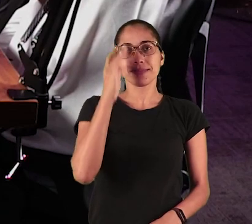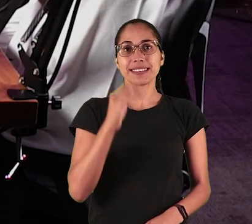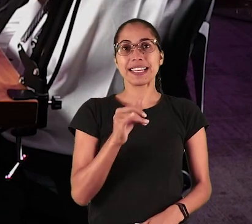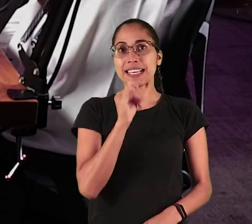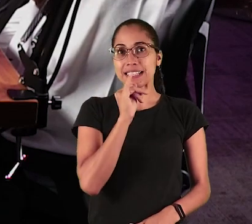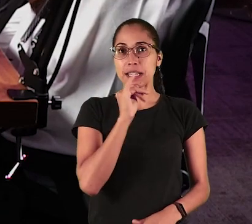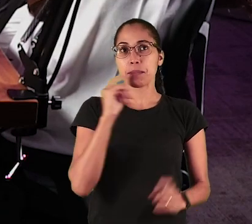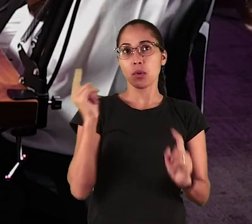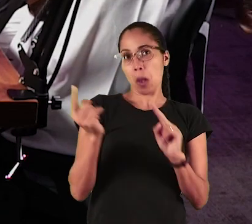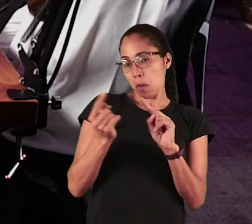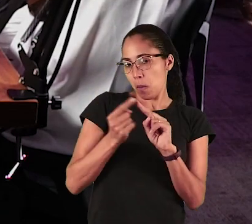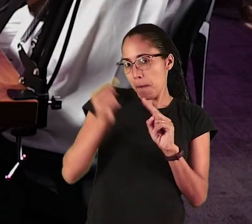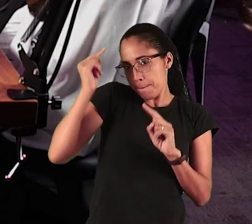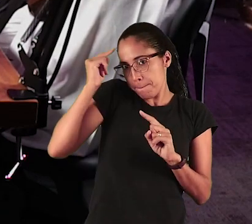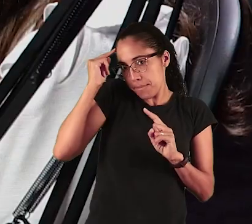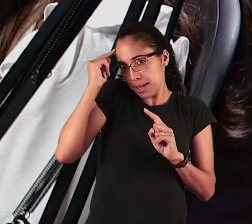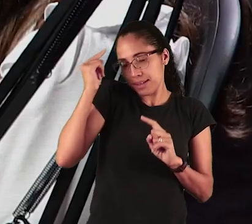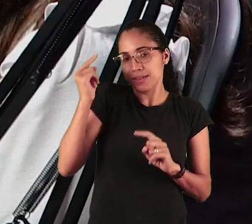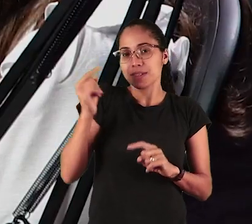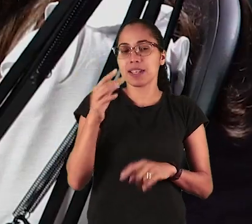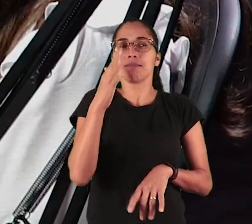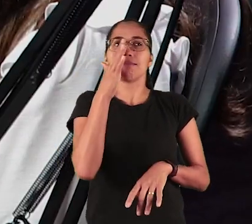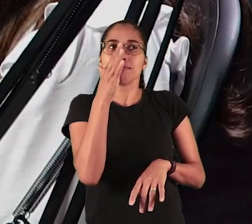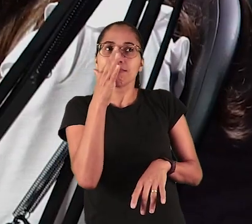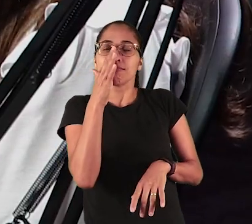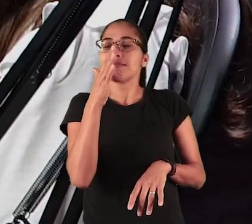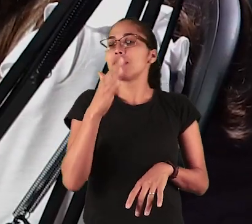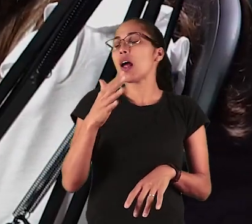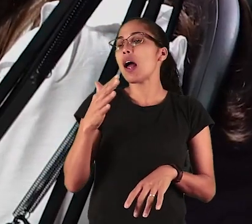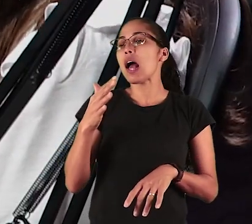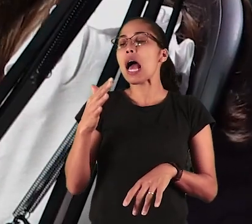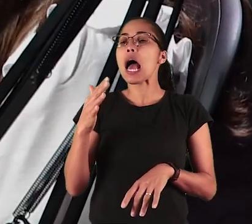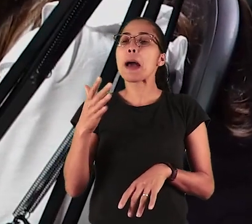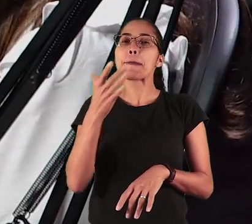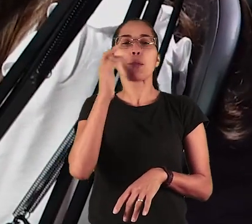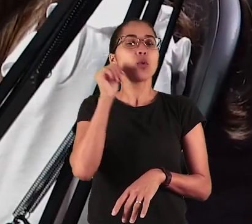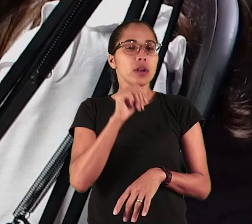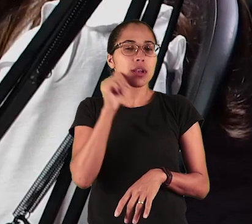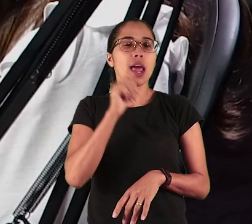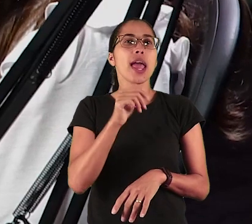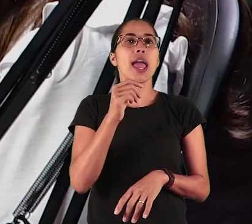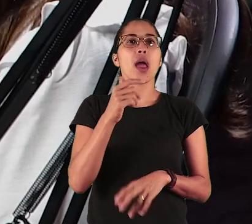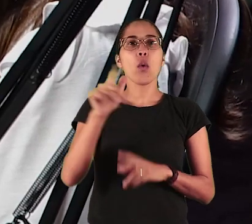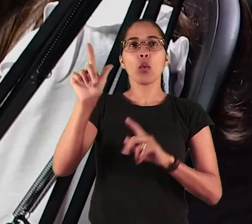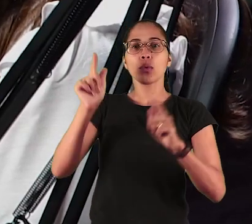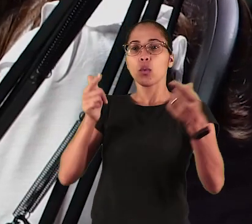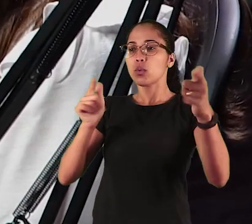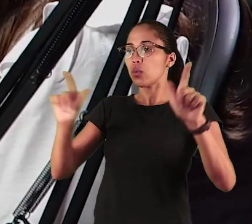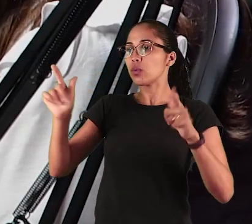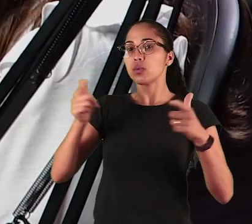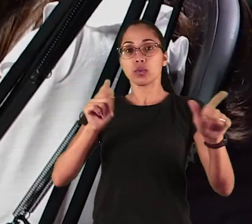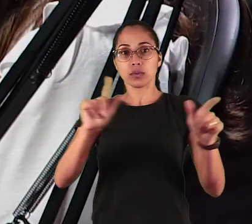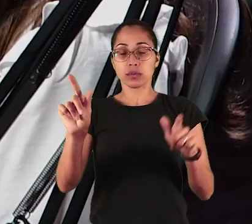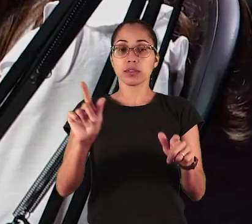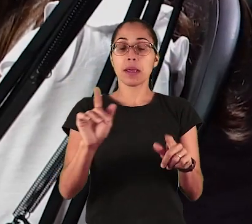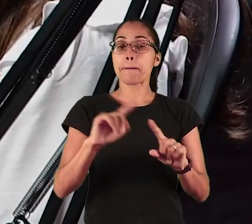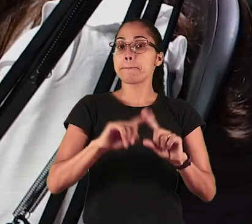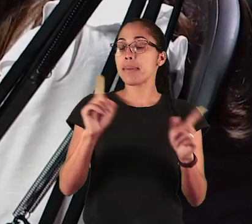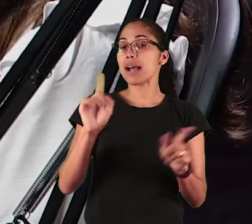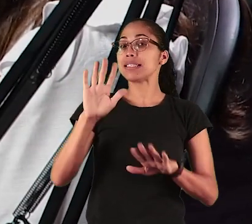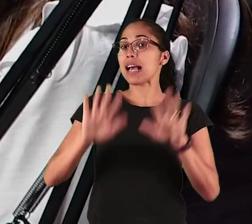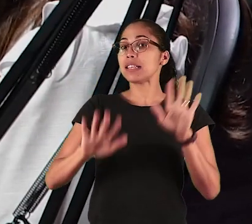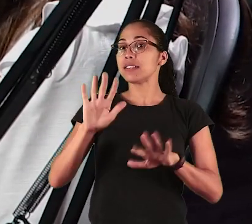é sempre que eu penso em propósito né eu falei muito da questão de inspirar as outras mulheres a gente ser observada né dado que a gente não tinha essa referência mas